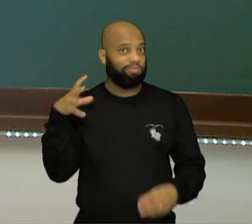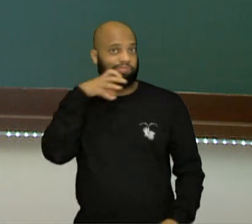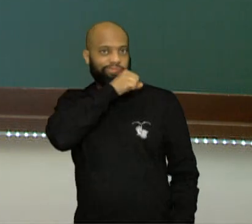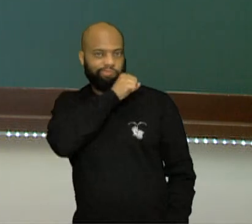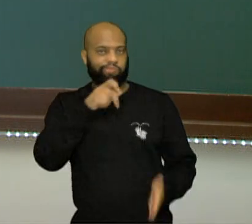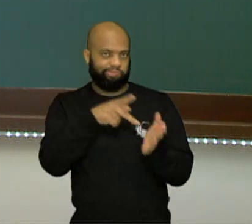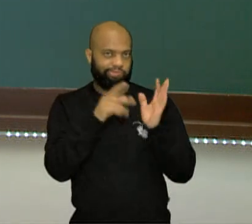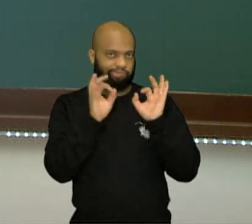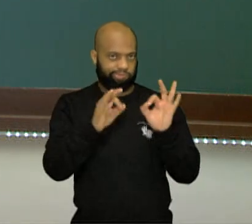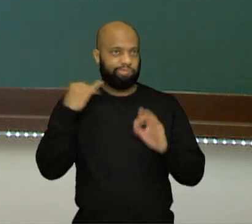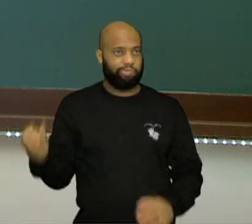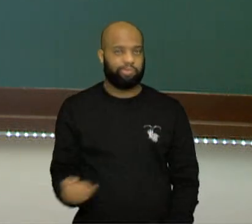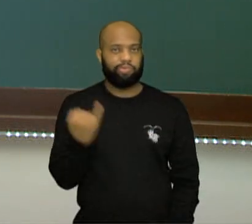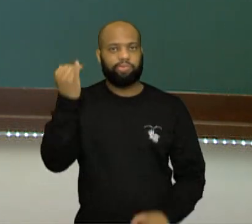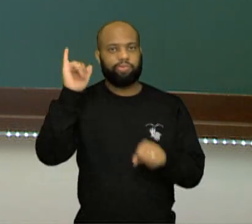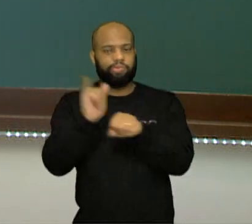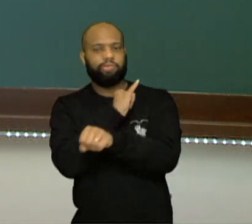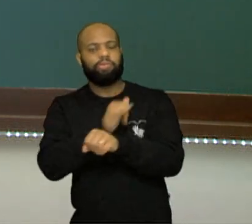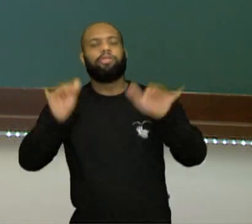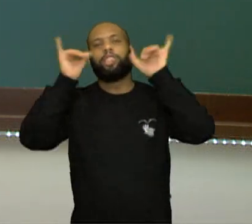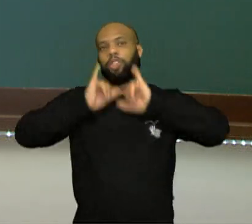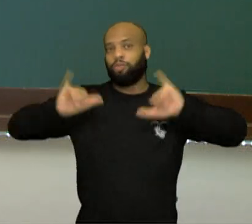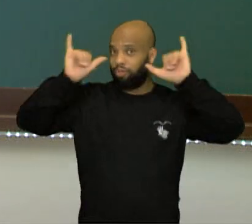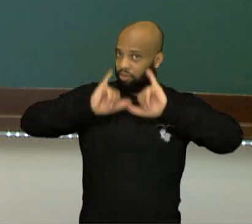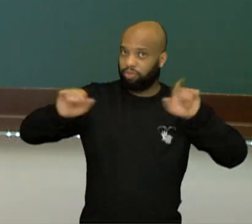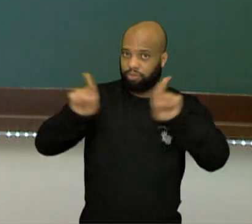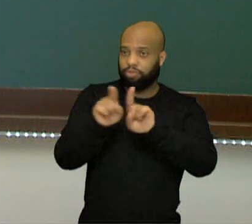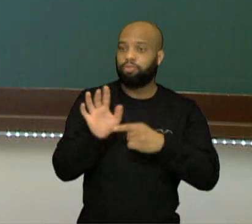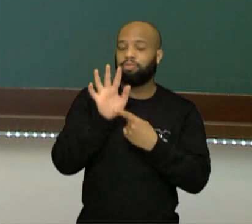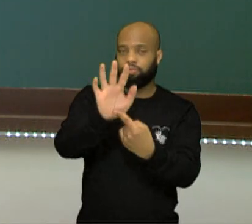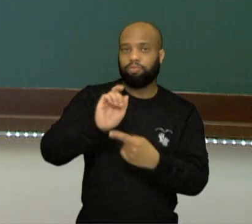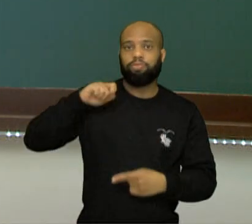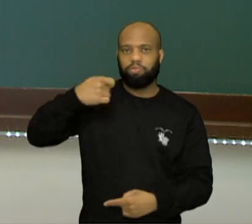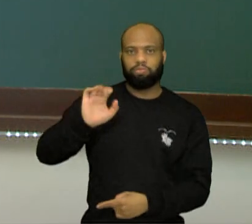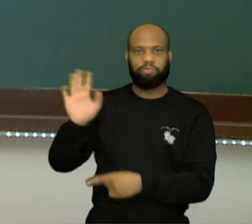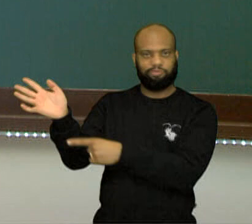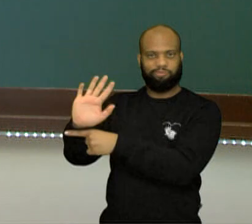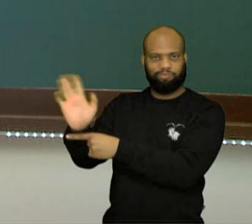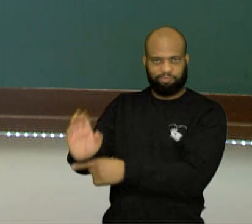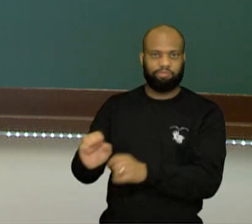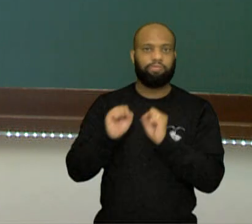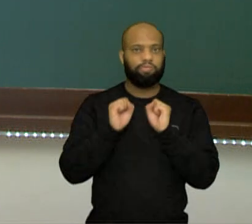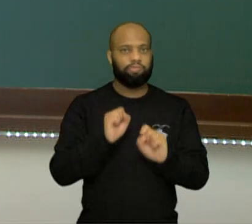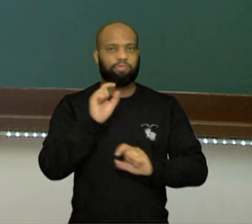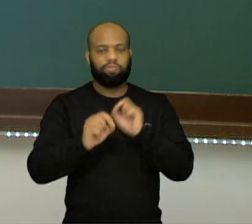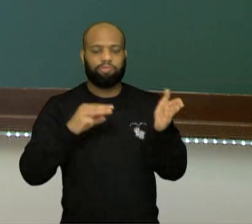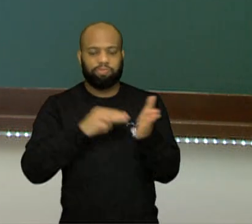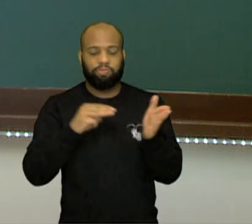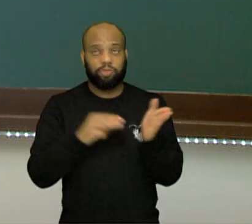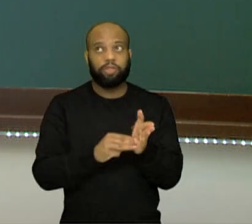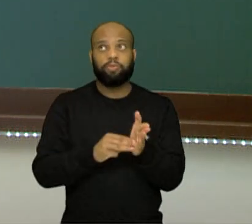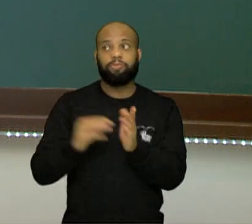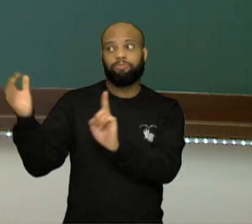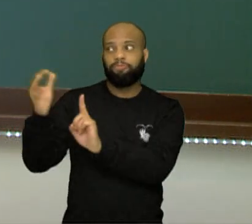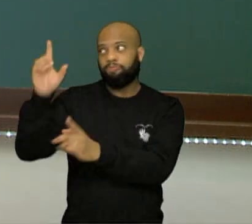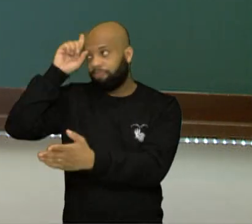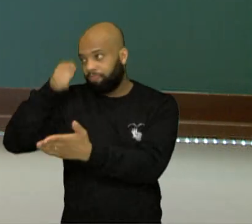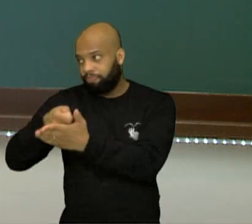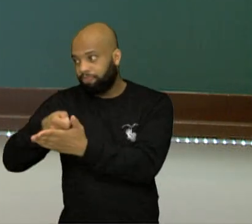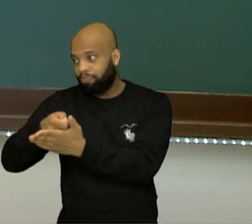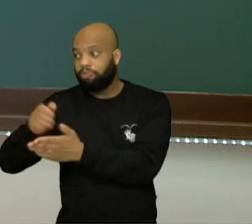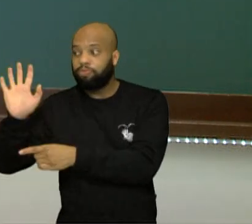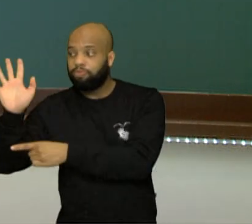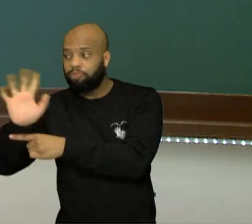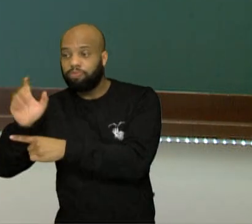rapidão. É importante estratégia de divulgação de uma obra. Pode ser um dos motivos que levará alguém a decidir ou não assistir a um